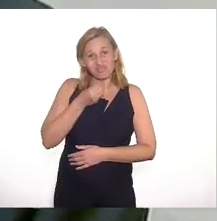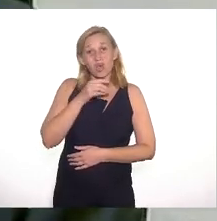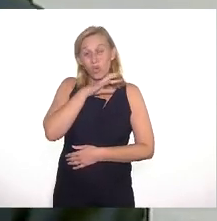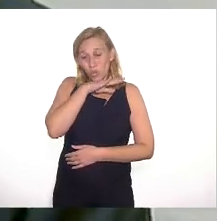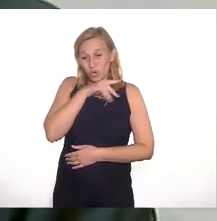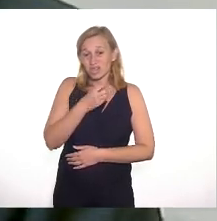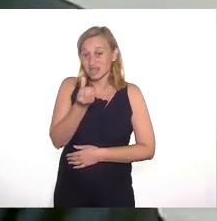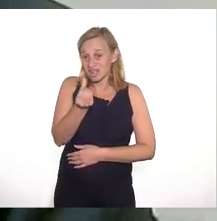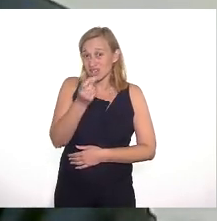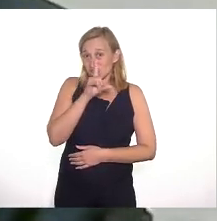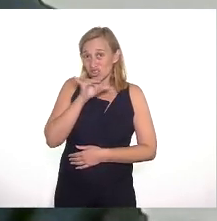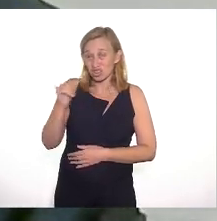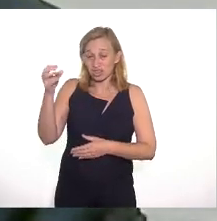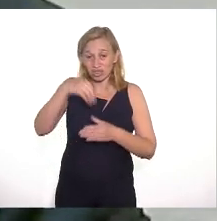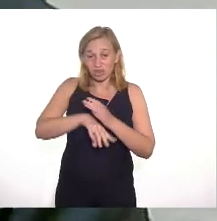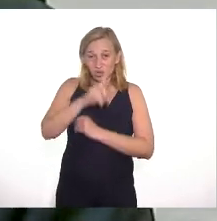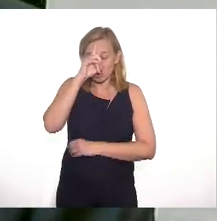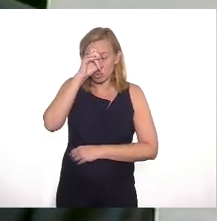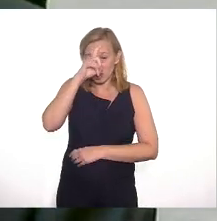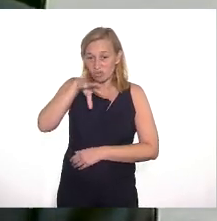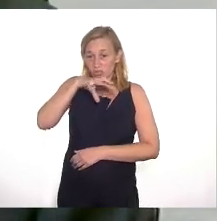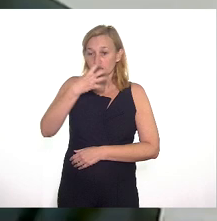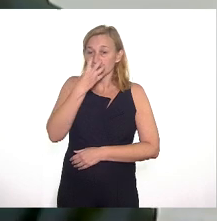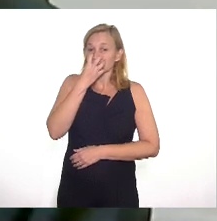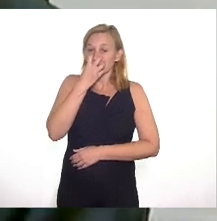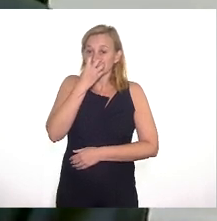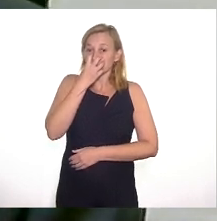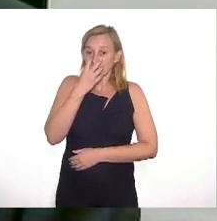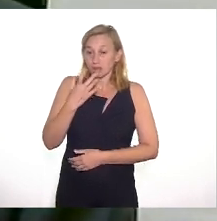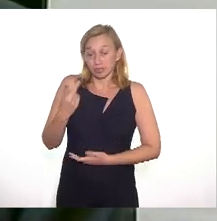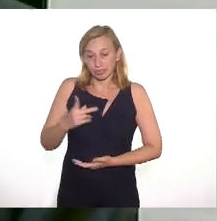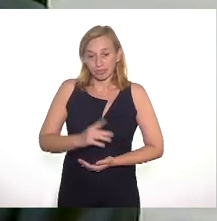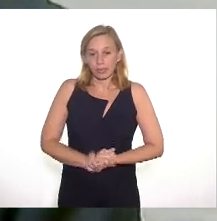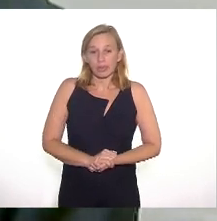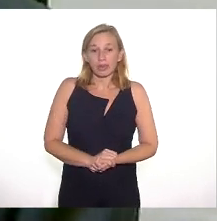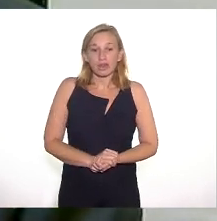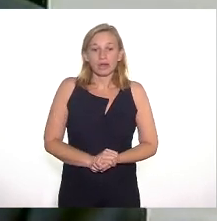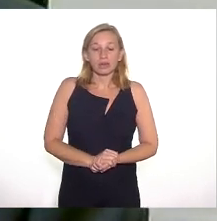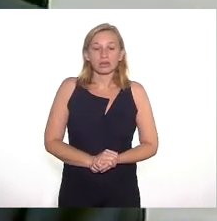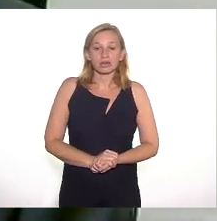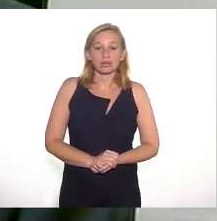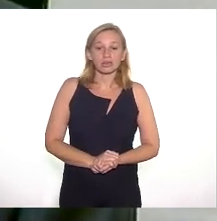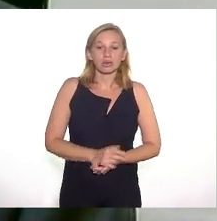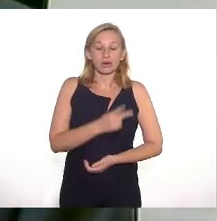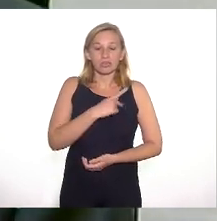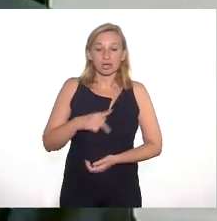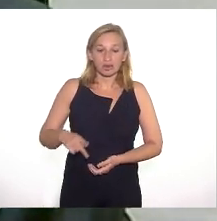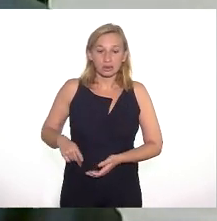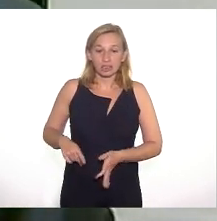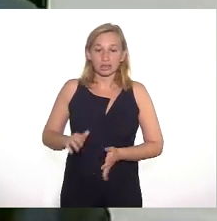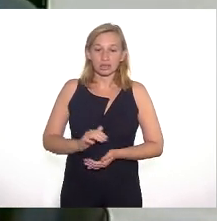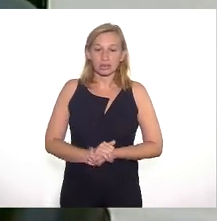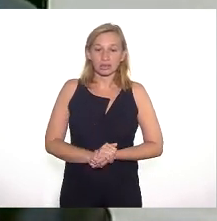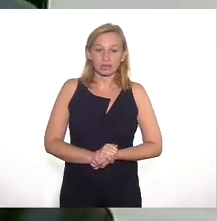internado 6 dias no oxigênio por conta dela e 50% do pulmão tomado. Minha presidente, em primeiro lugar,